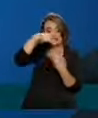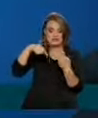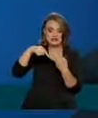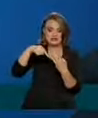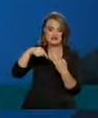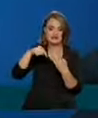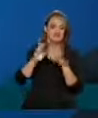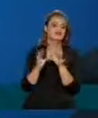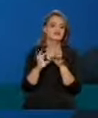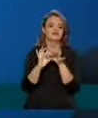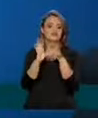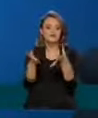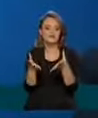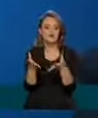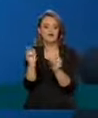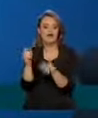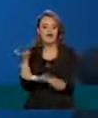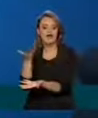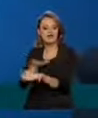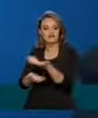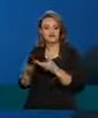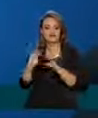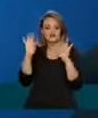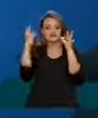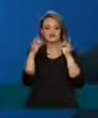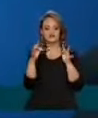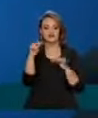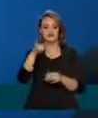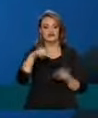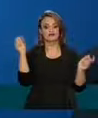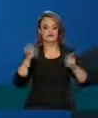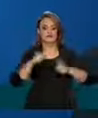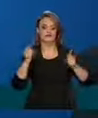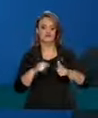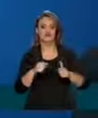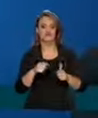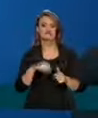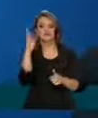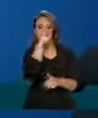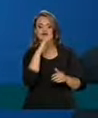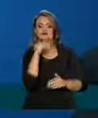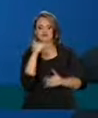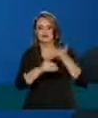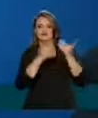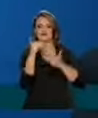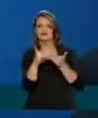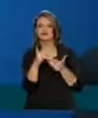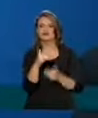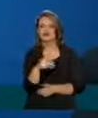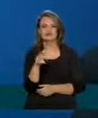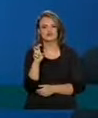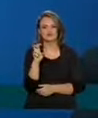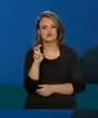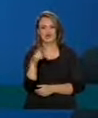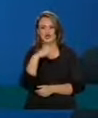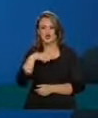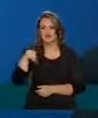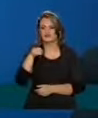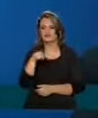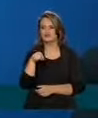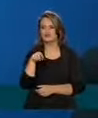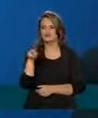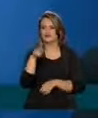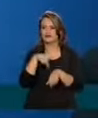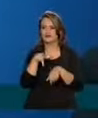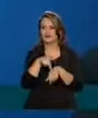nós é a transferência de tecnologia isso é um grande passo que o Brasil da se eu não me engano ao quinto sexto país do